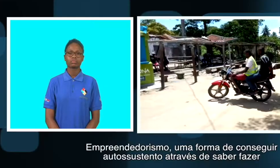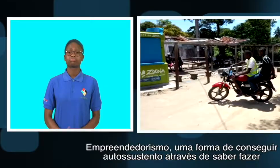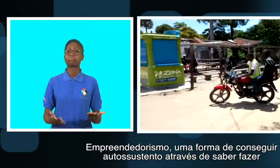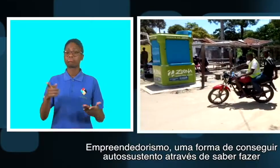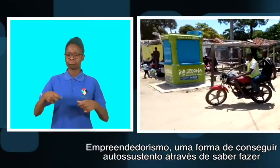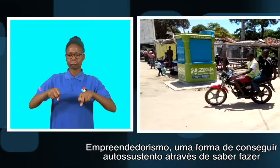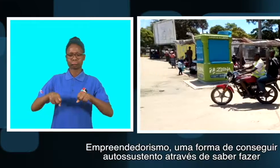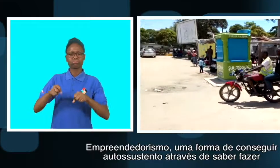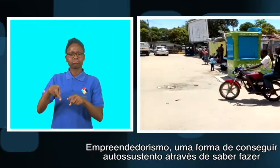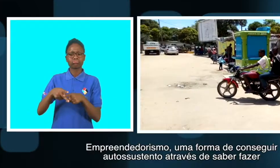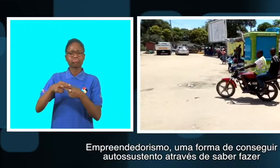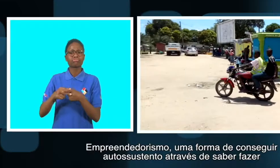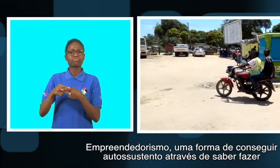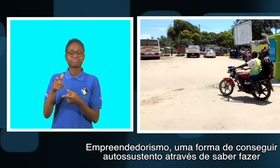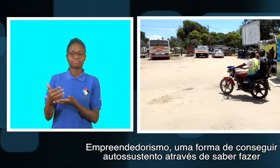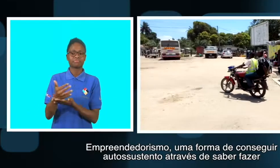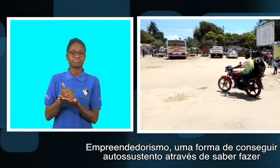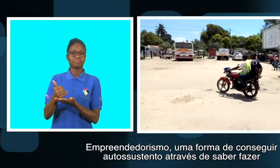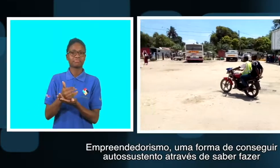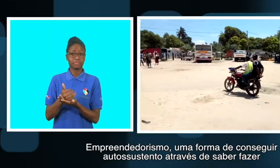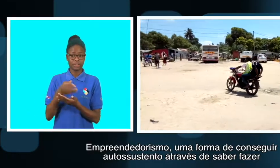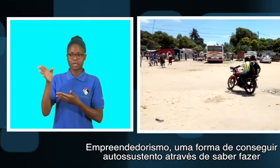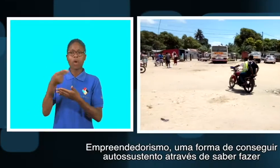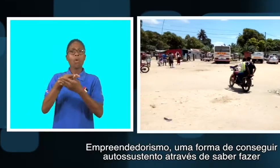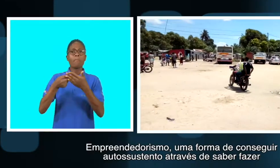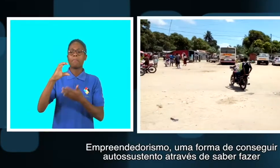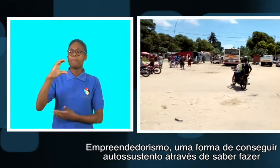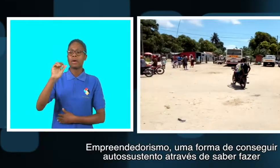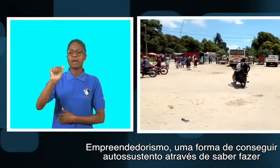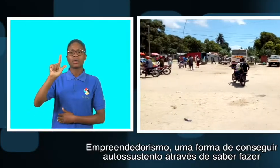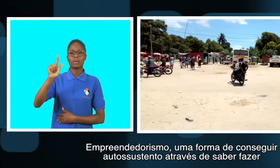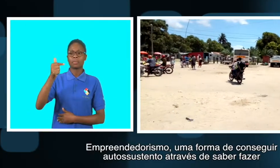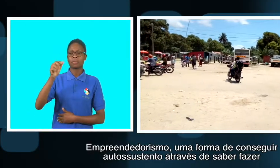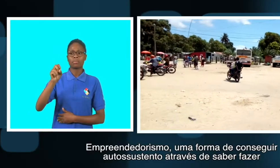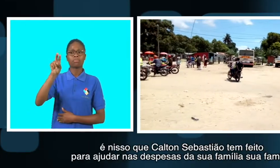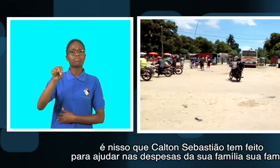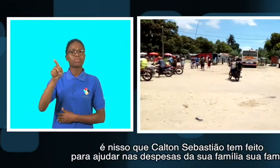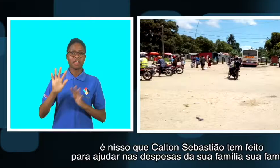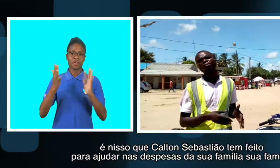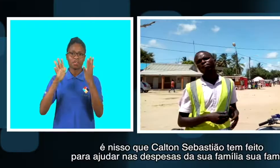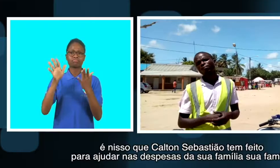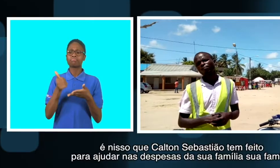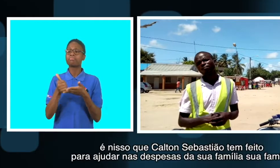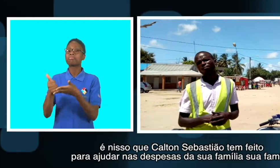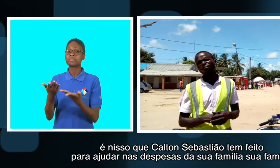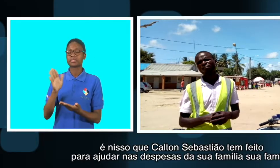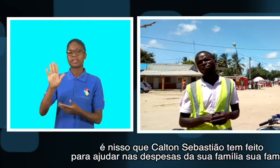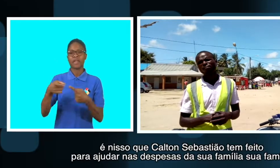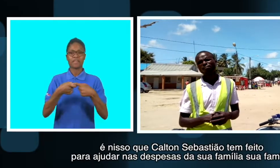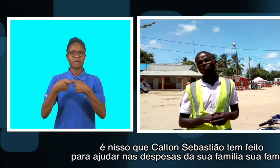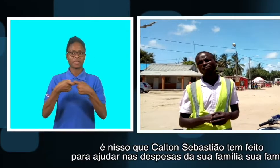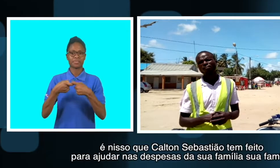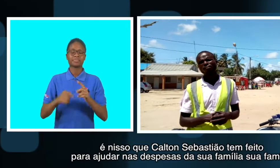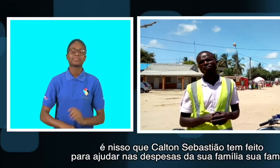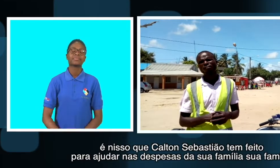É empreendedorismo, uma forma de conseguir autossustento através de saber fazer. É nisso que Carlton